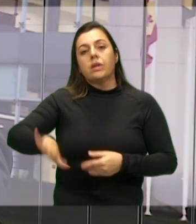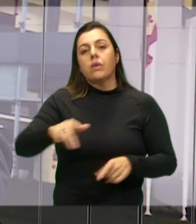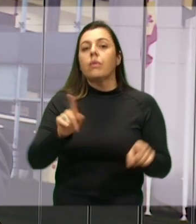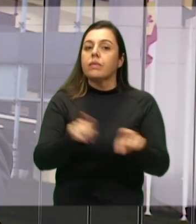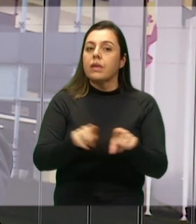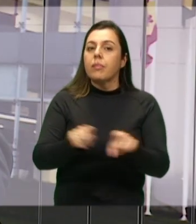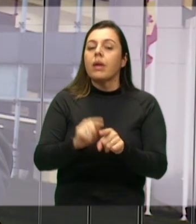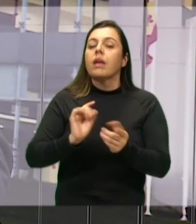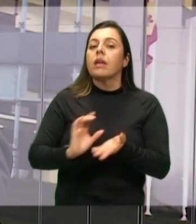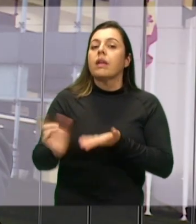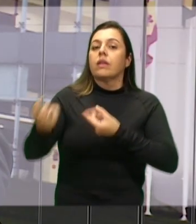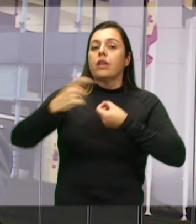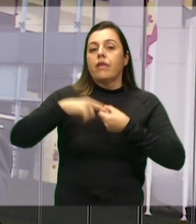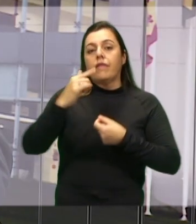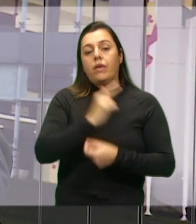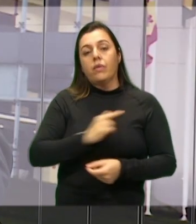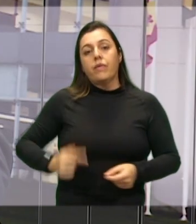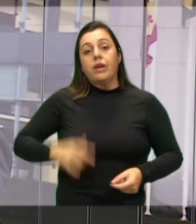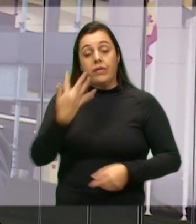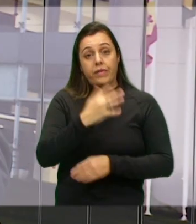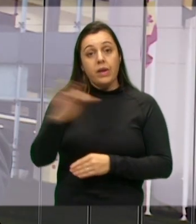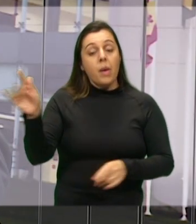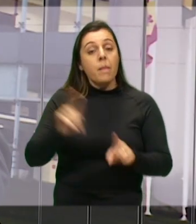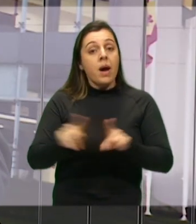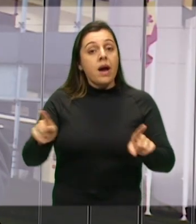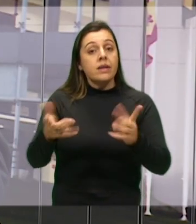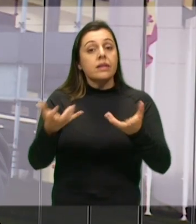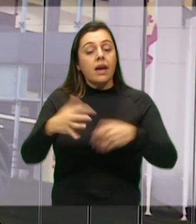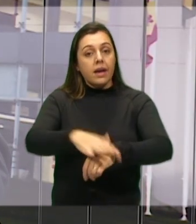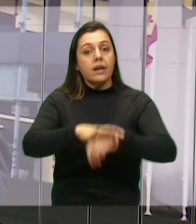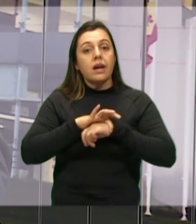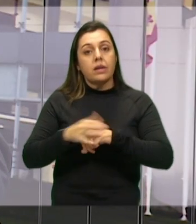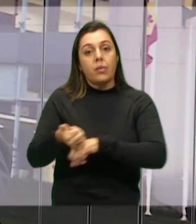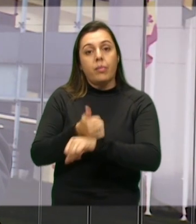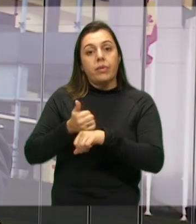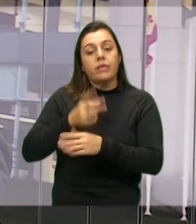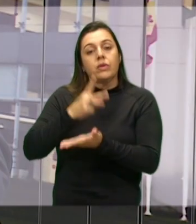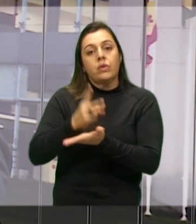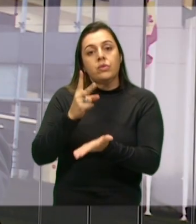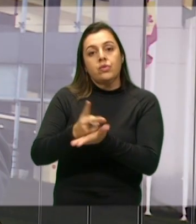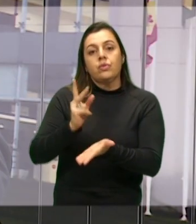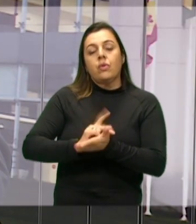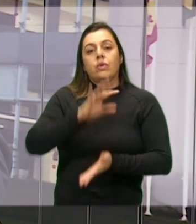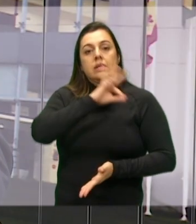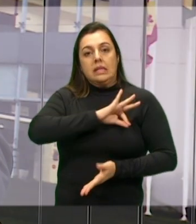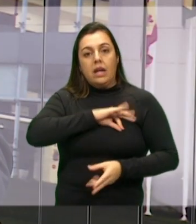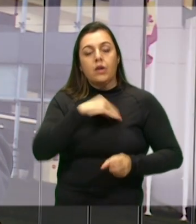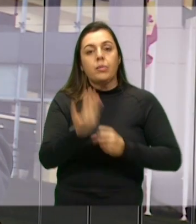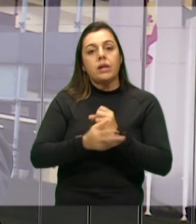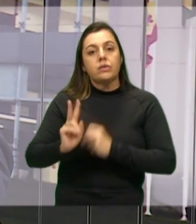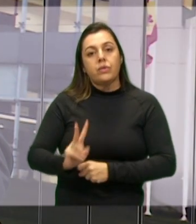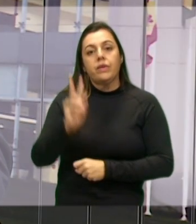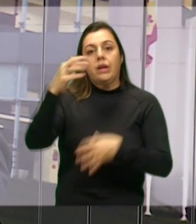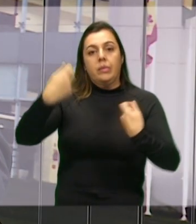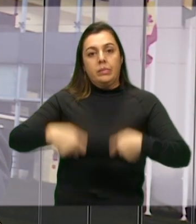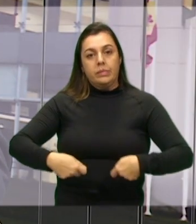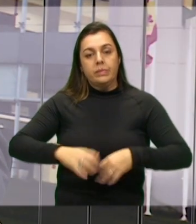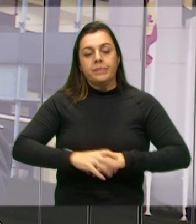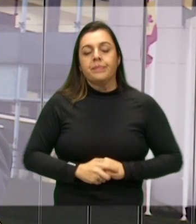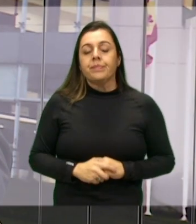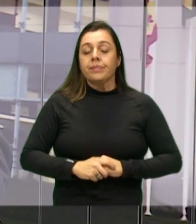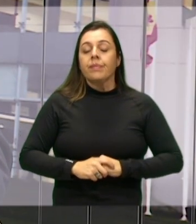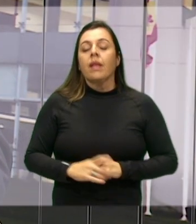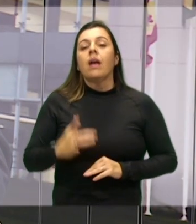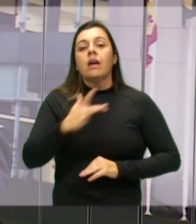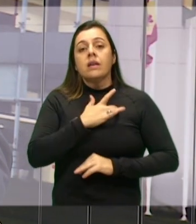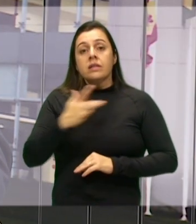ou até mesmo devolvido ao governo federal. Mas o que a gente quer é garantir que os profissionais continuem recebendo, tendo a sua valorização devida. A